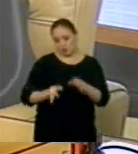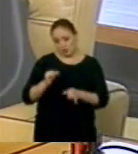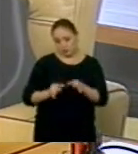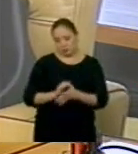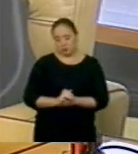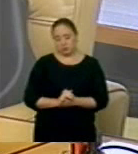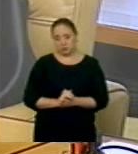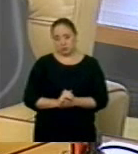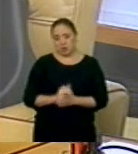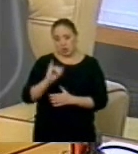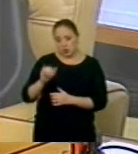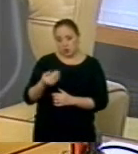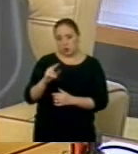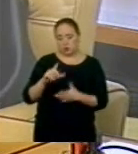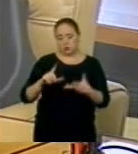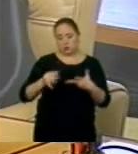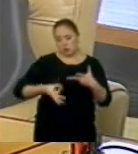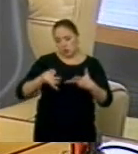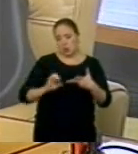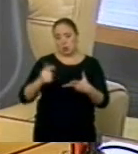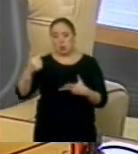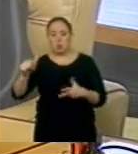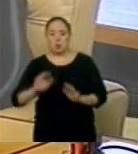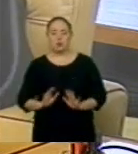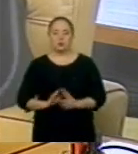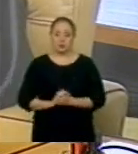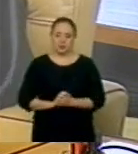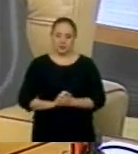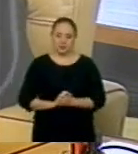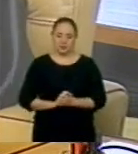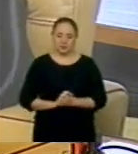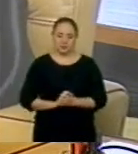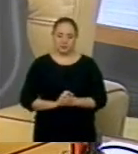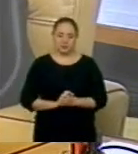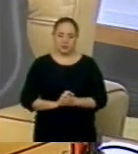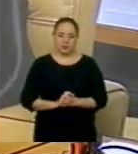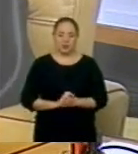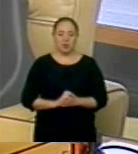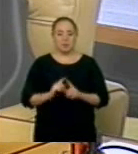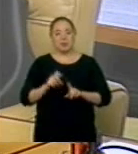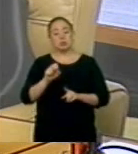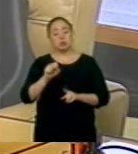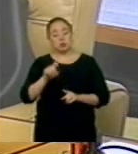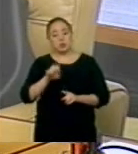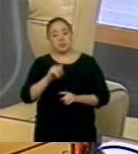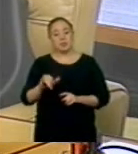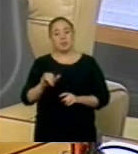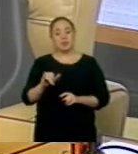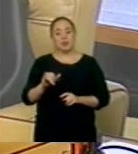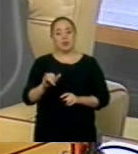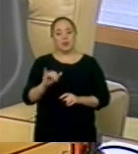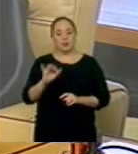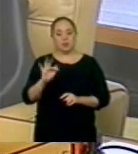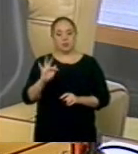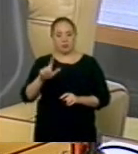não, sempre ressalvando a possibilidade de prisão sem mandado em caso de flagrante delito.